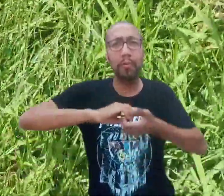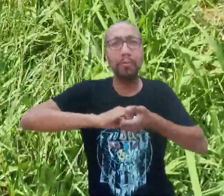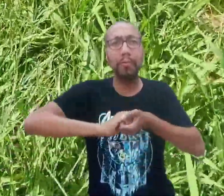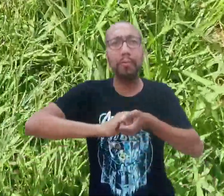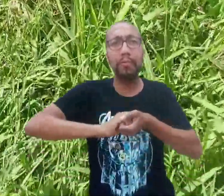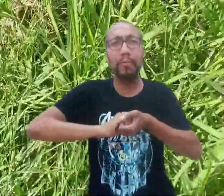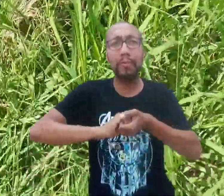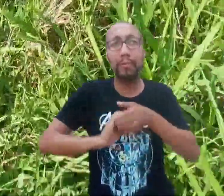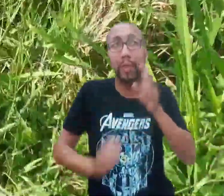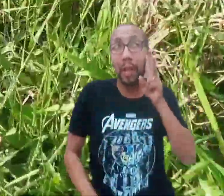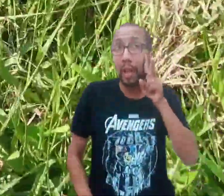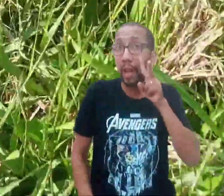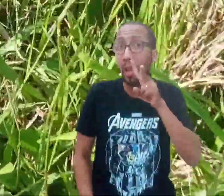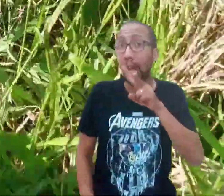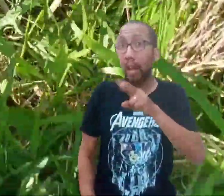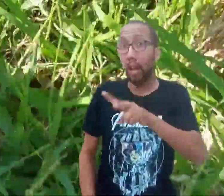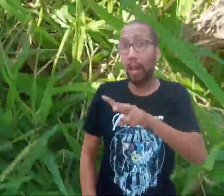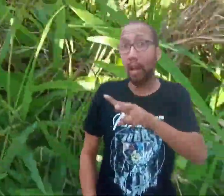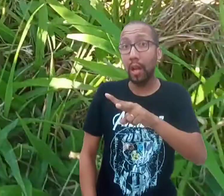brilhante.